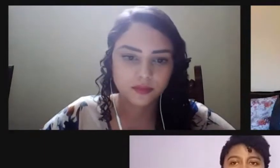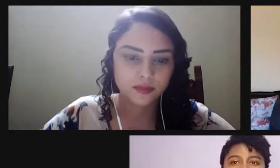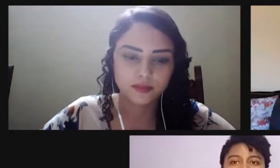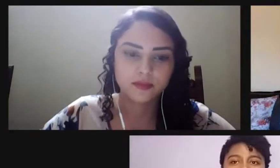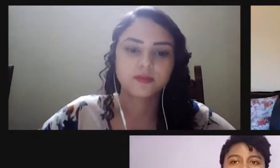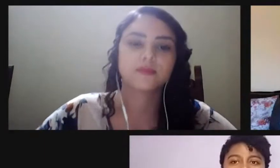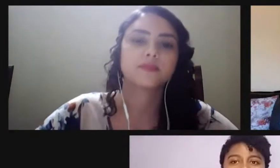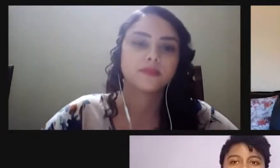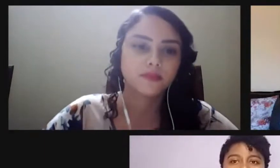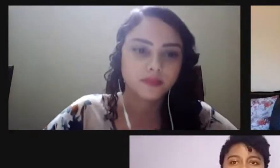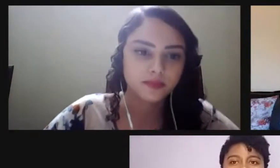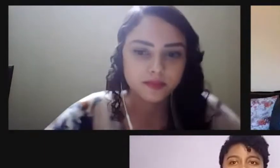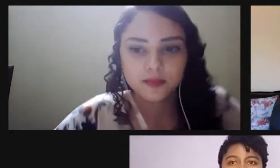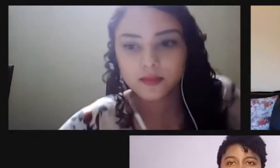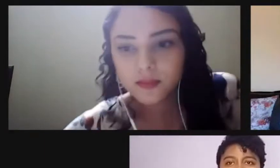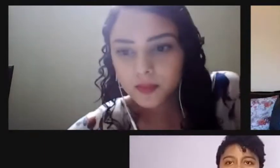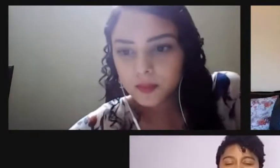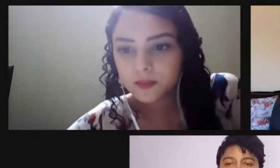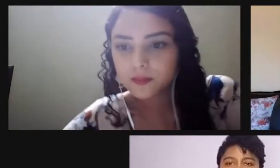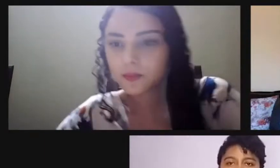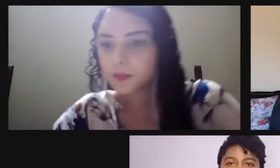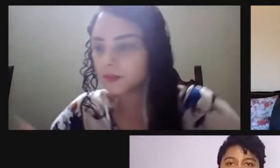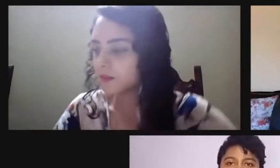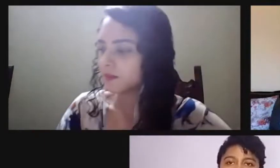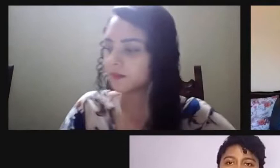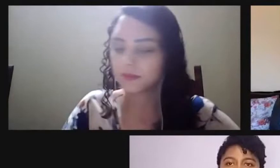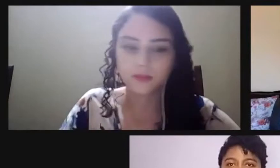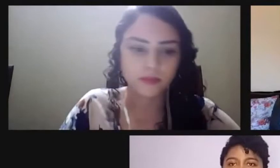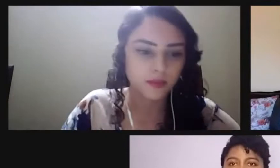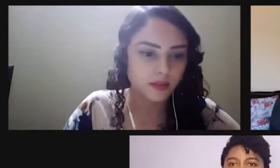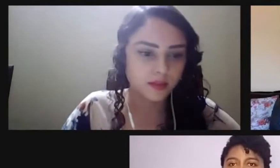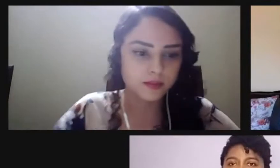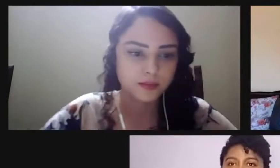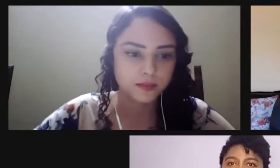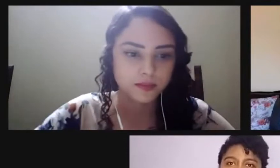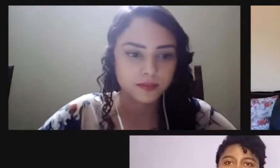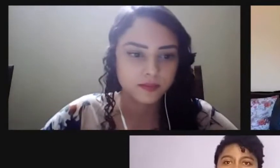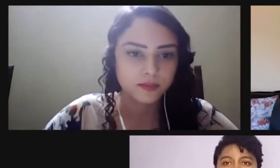história, trazer essa ideia de ser uma atividade